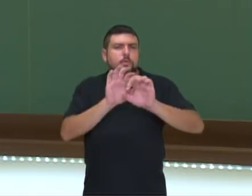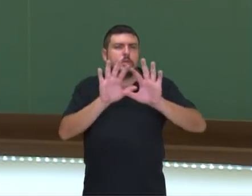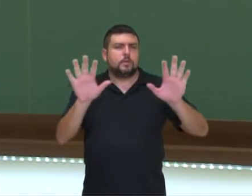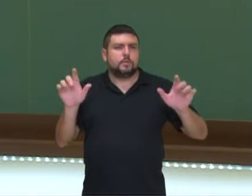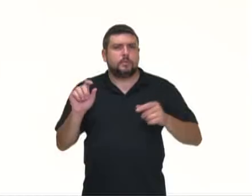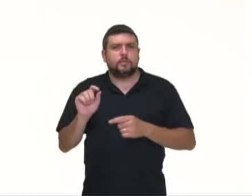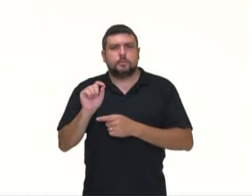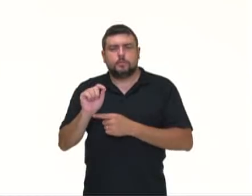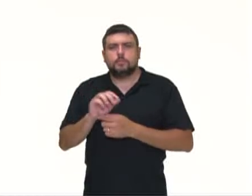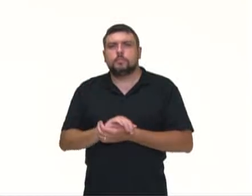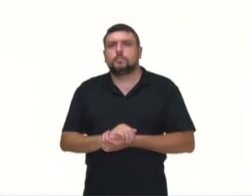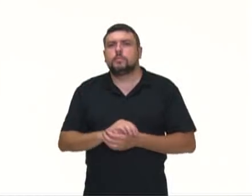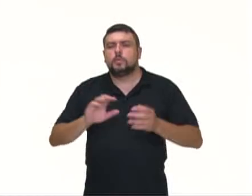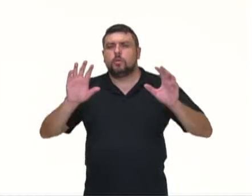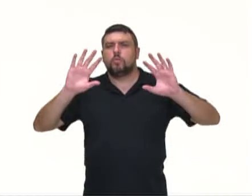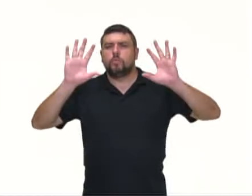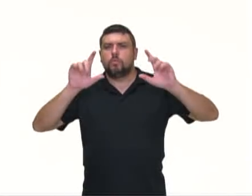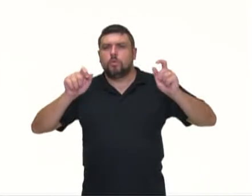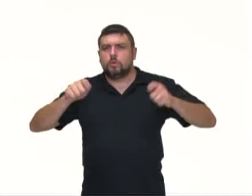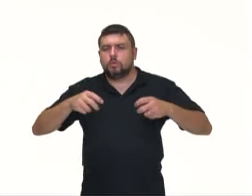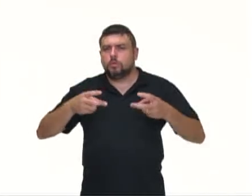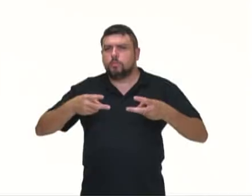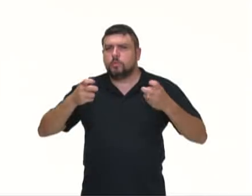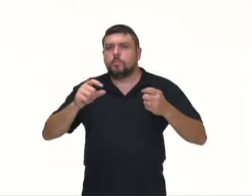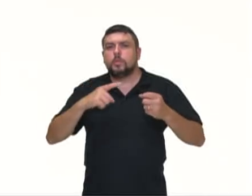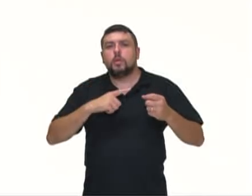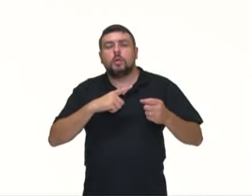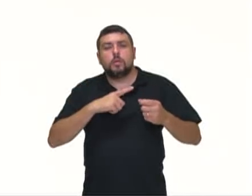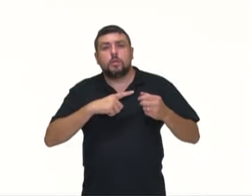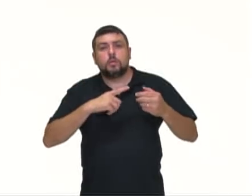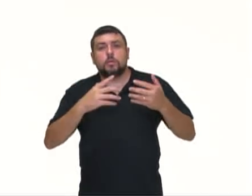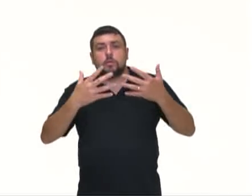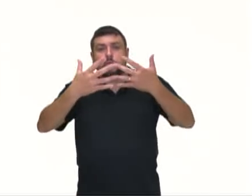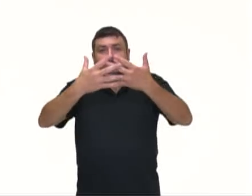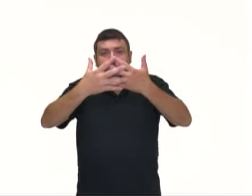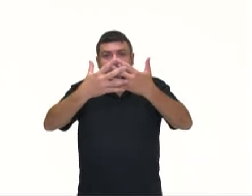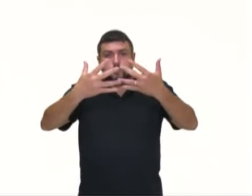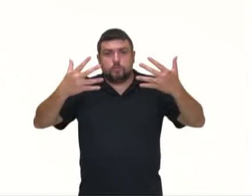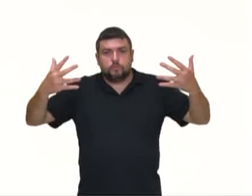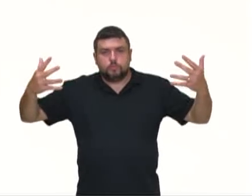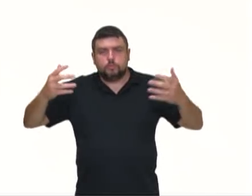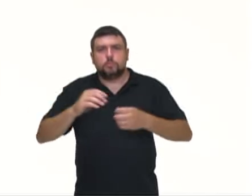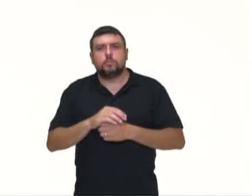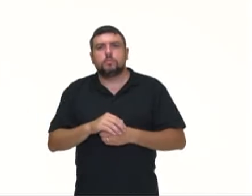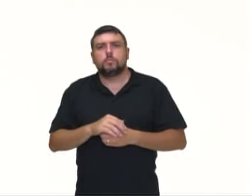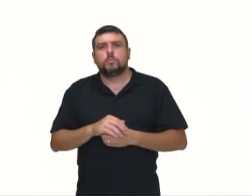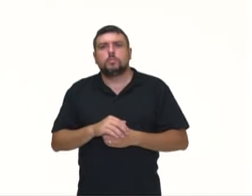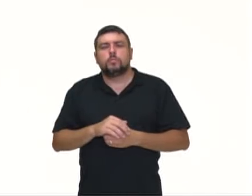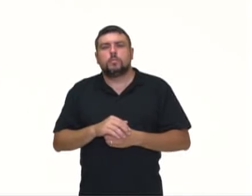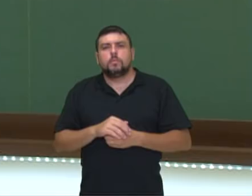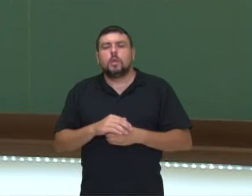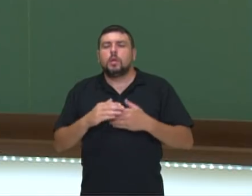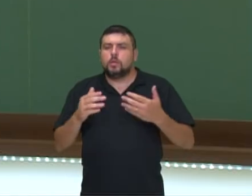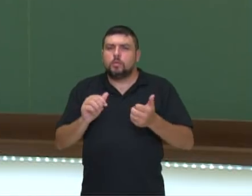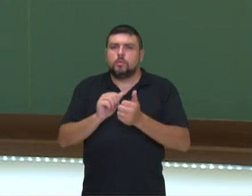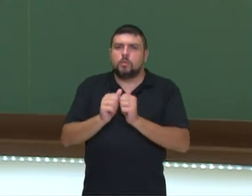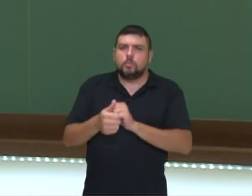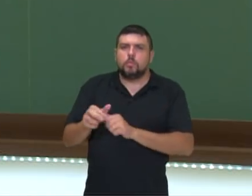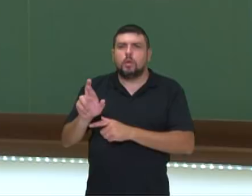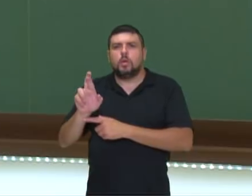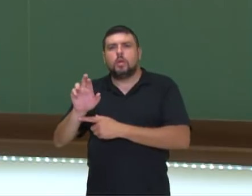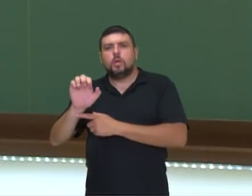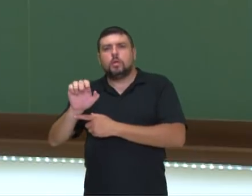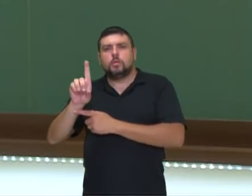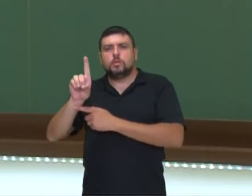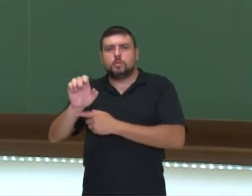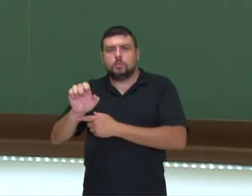no nosso vôlei, a gente já consegue observar que temos a rede. Então, é isso que marca o nome, isso que conceitua o nome esporte de rede. Essa rede